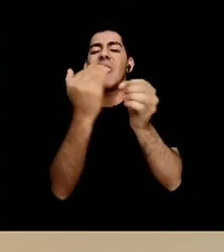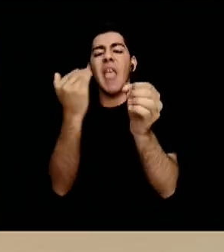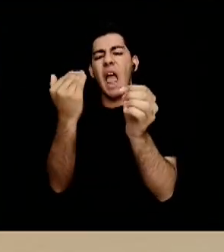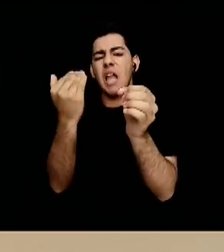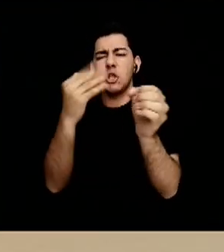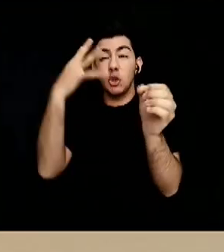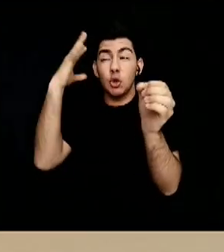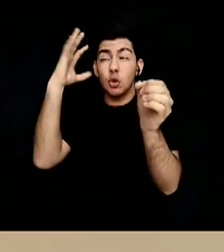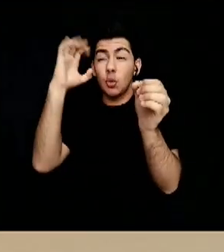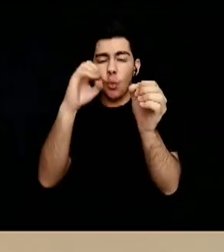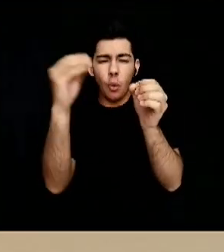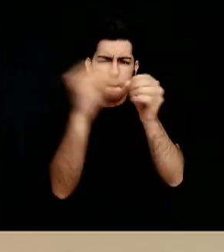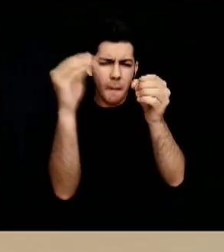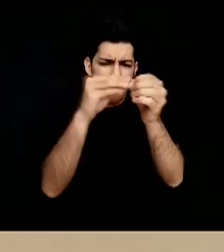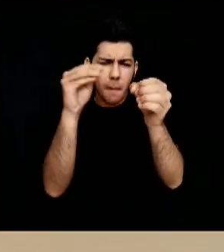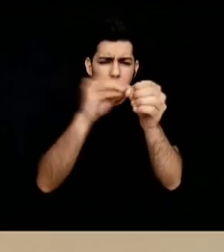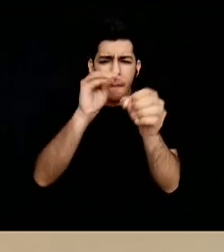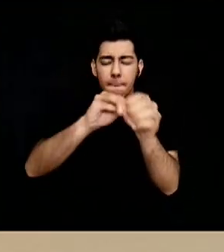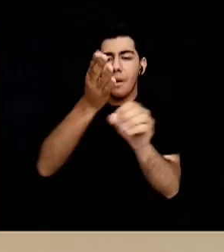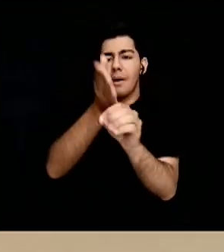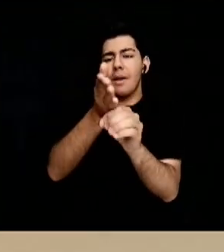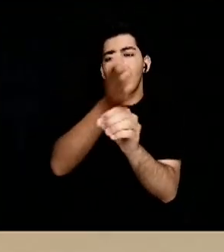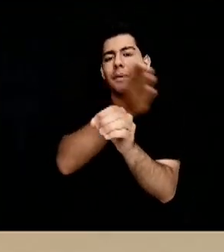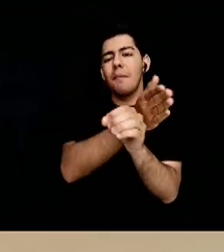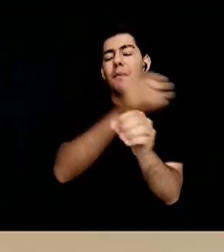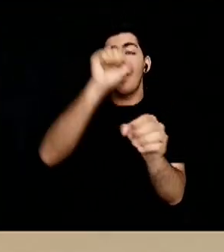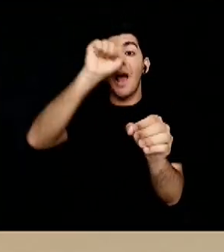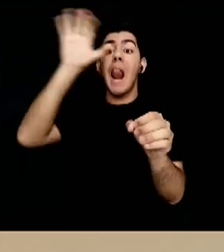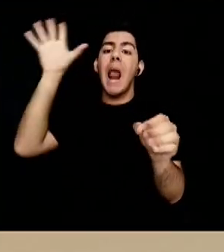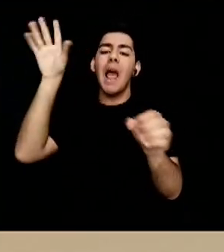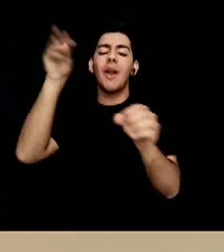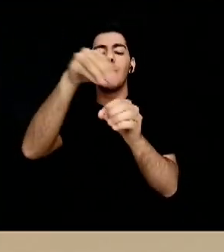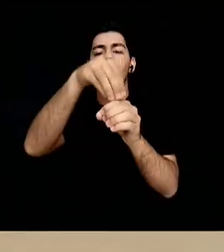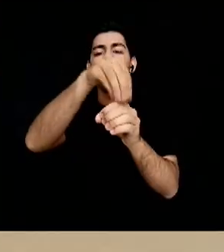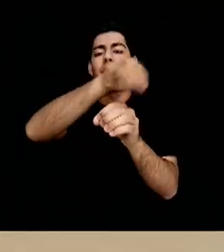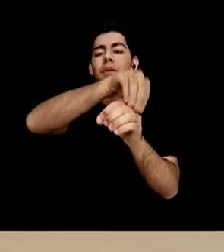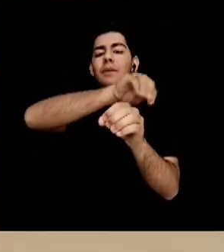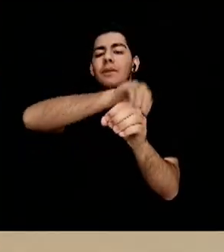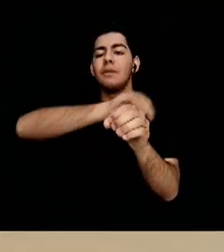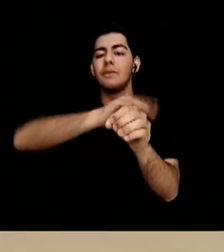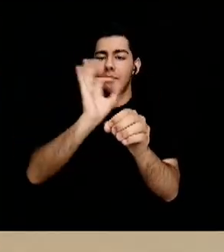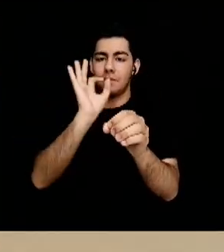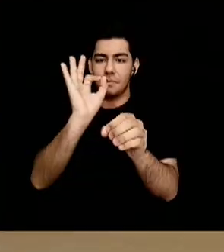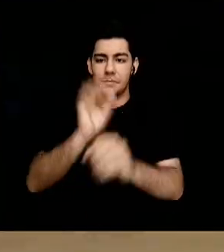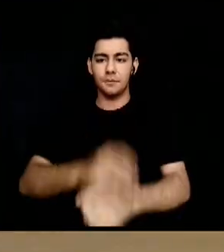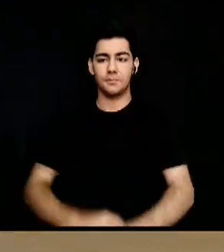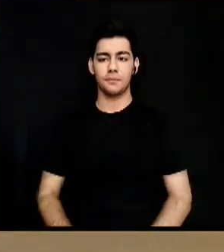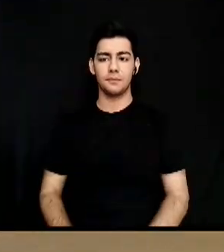para a peça. E o tijolinho ele não é todo uniforme, né? Exatamente.